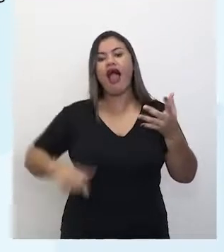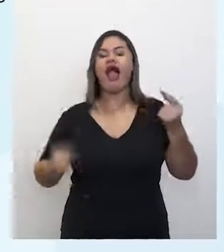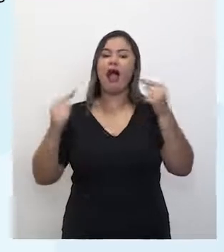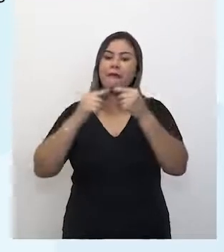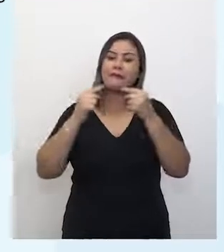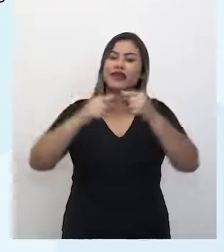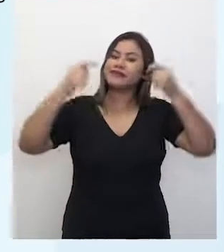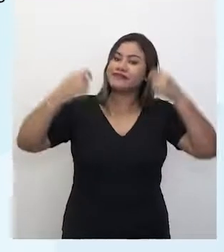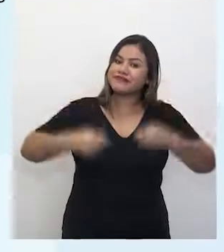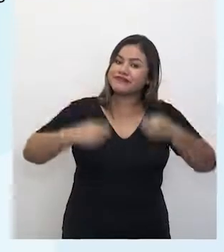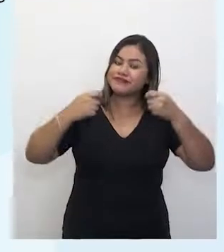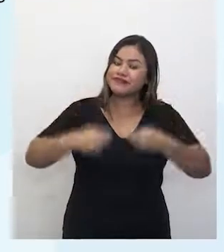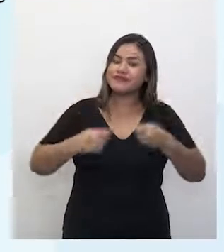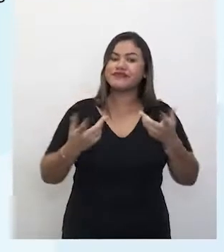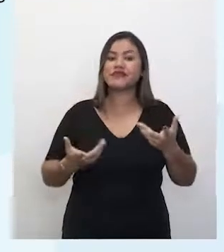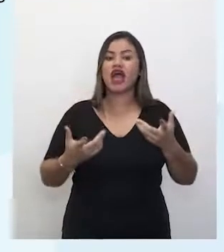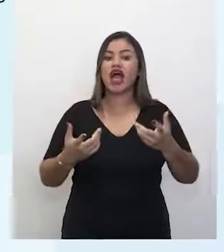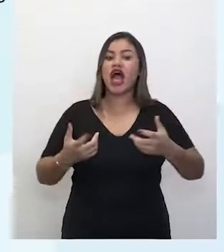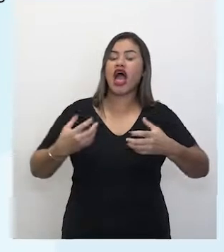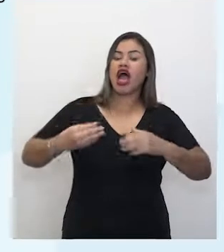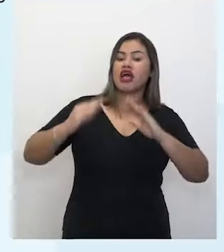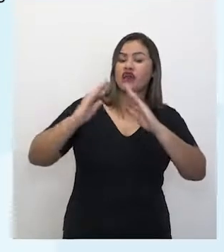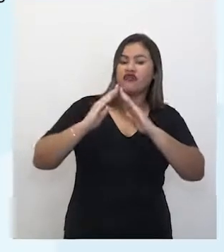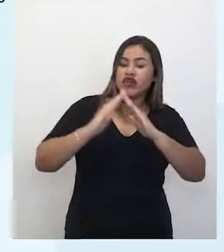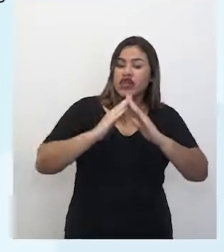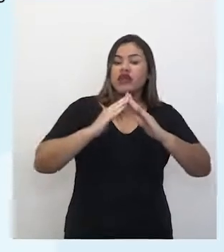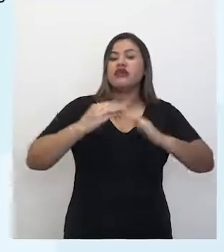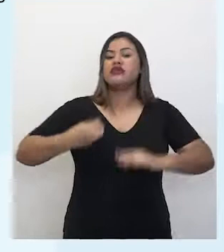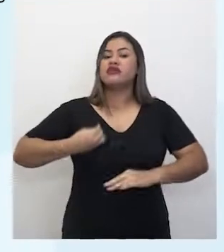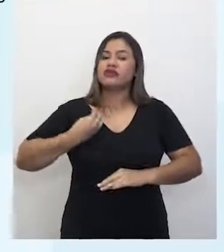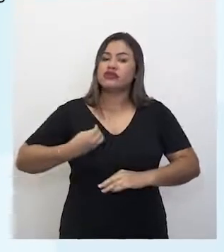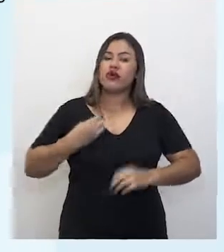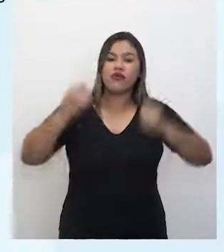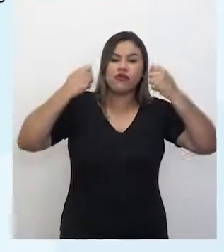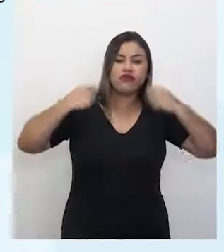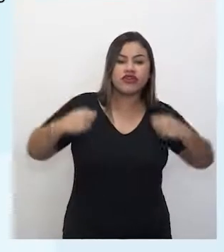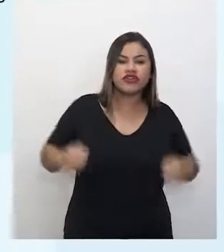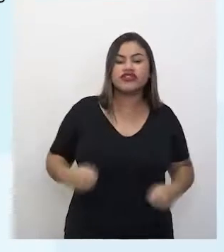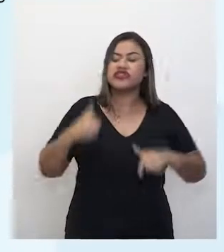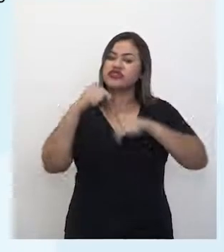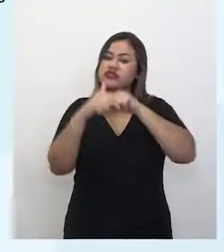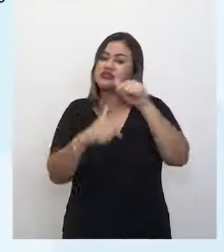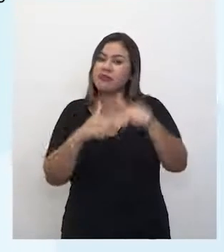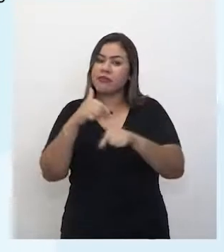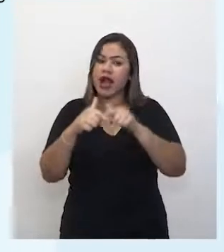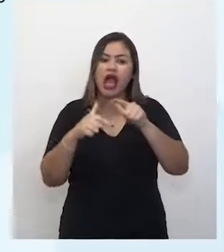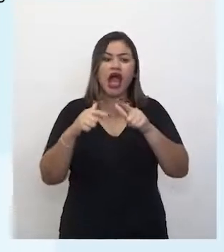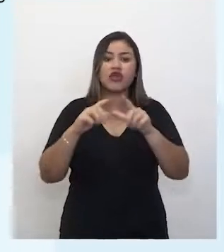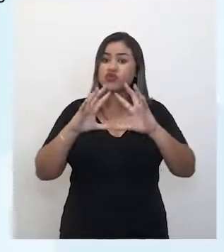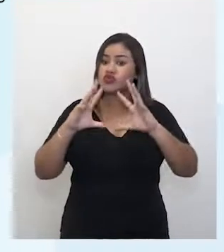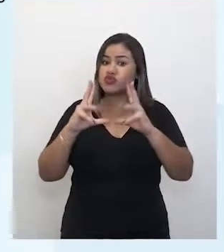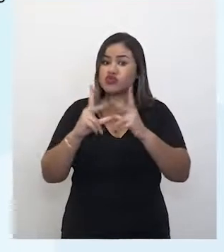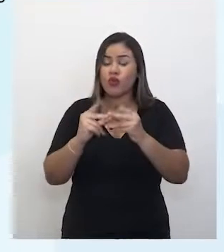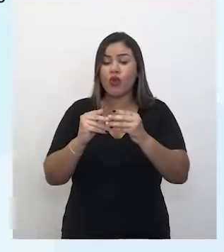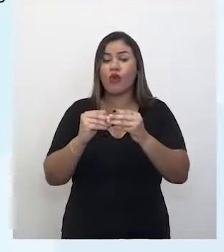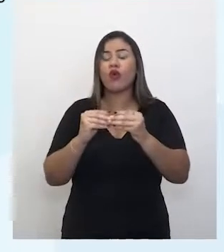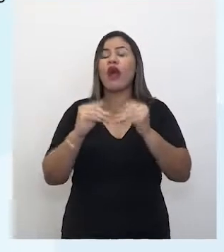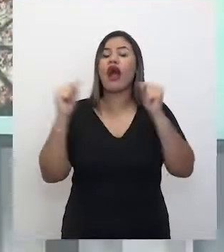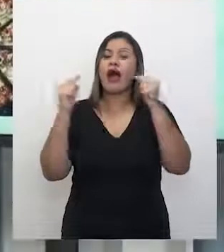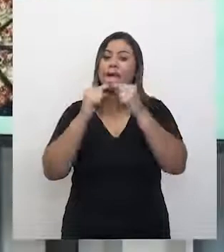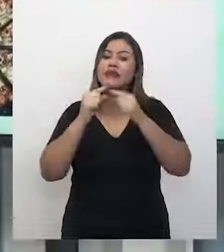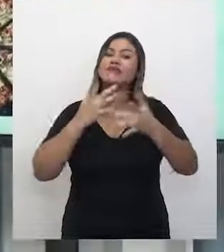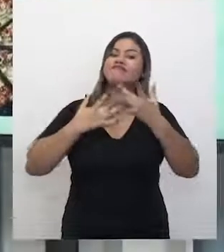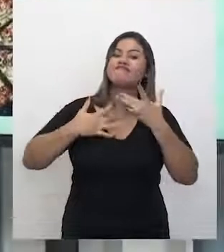Então, a forma de habitar, de vestir, de trabalhar, de construir família, né? Um conjunto ali de interesses em comum. Agora,